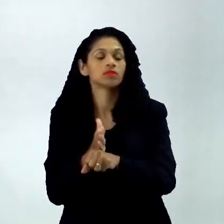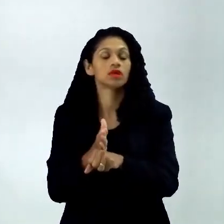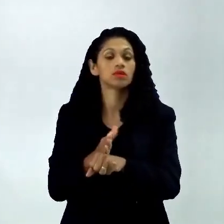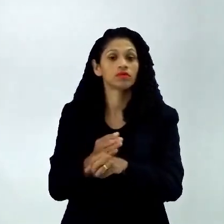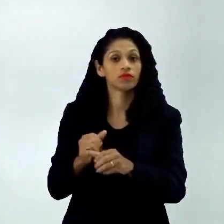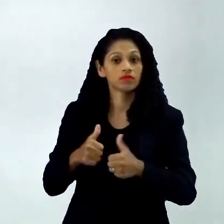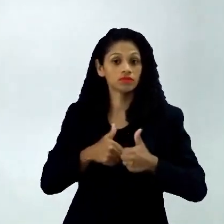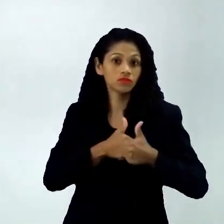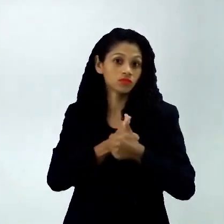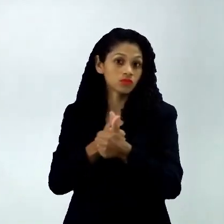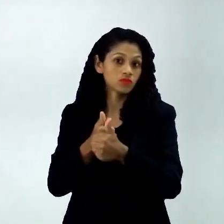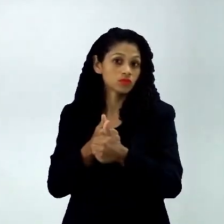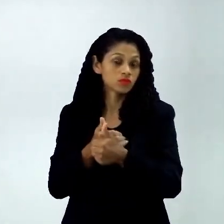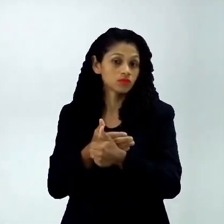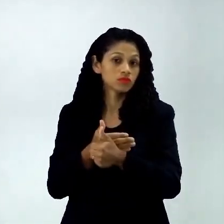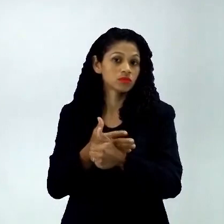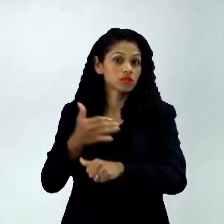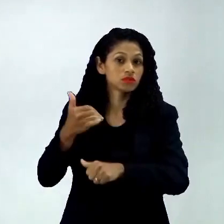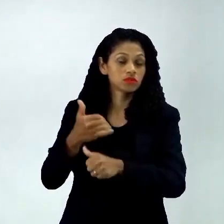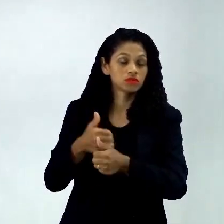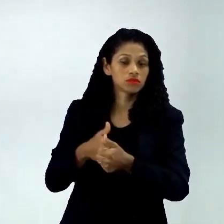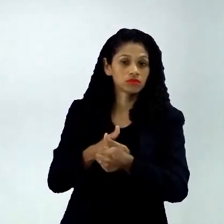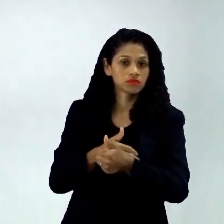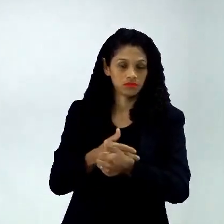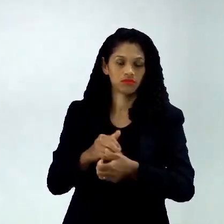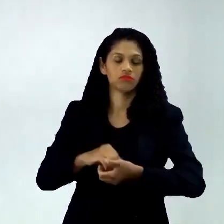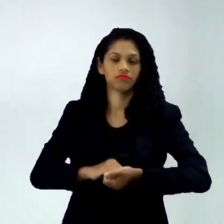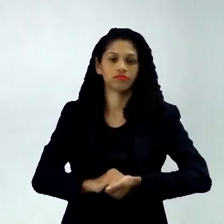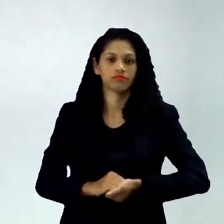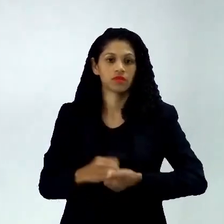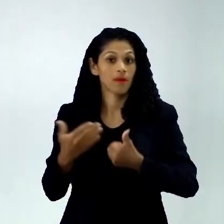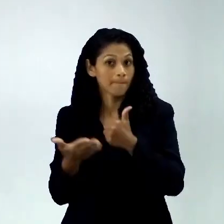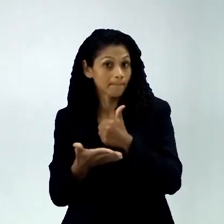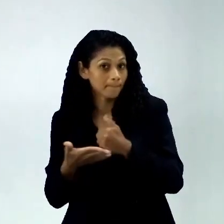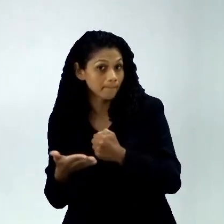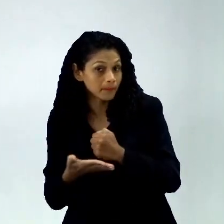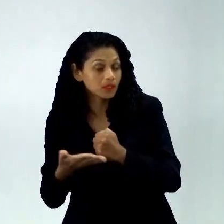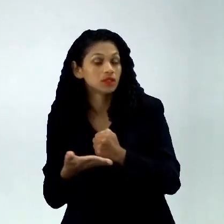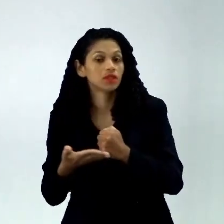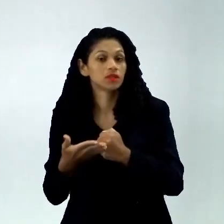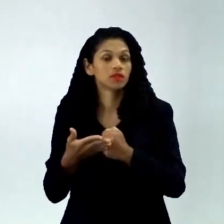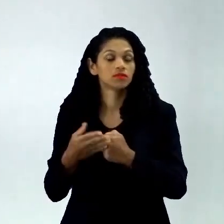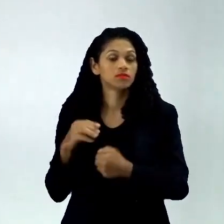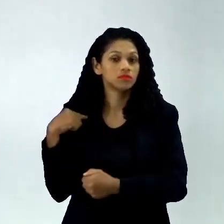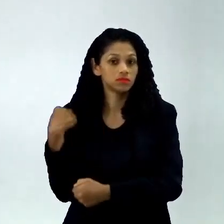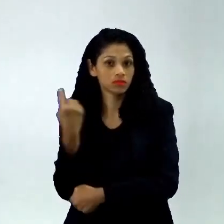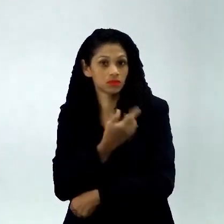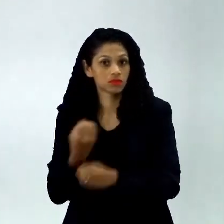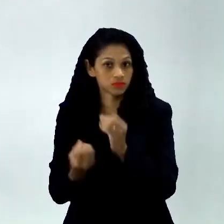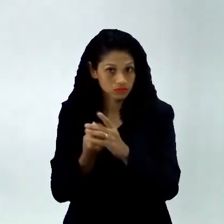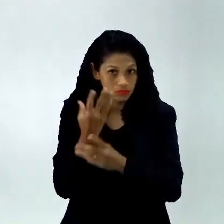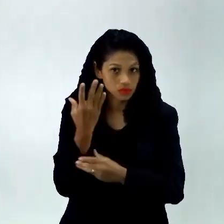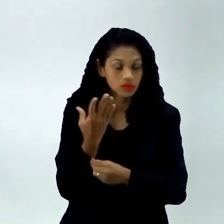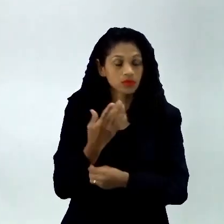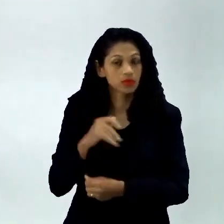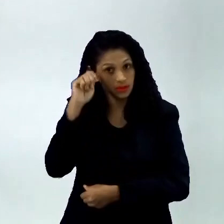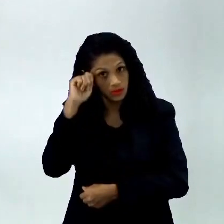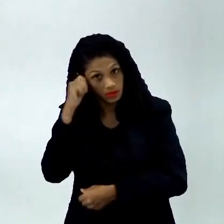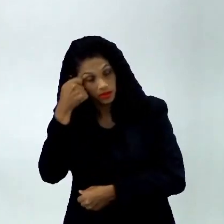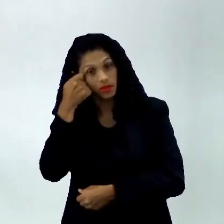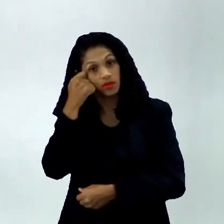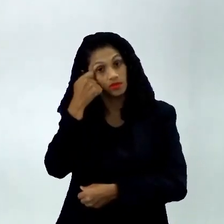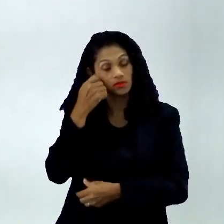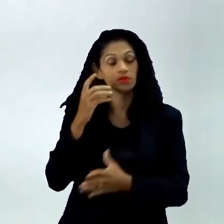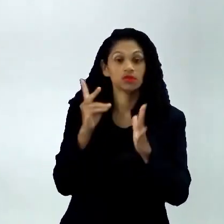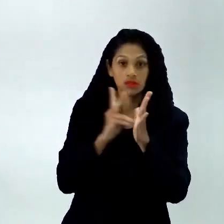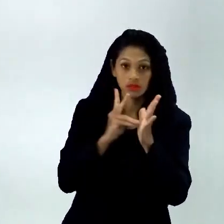manifestações culturais, elas vão ser embasadas justamente na nossa origem, tanto afro quanto indígena, tranquilo? Então, aqui